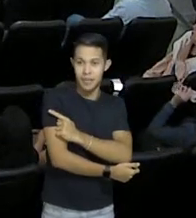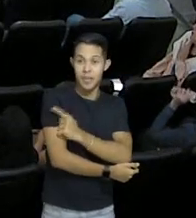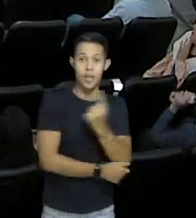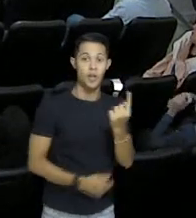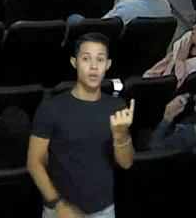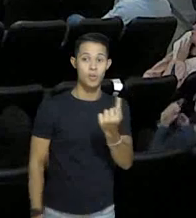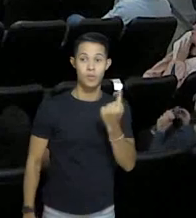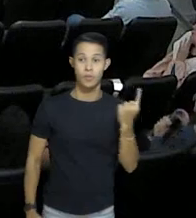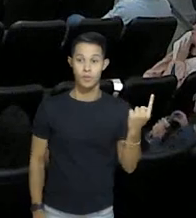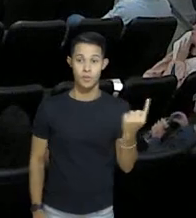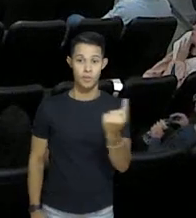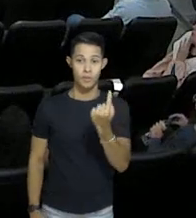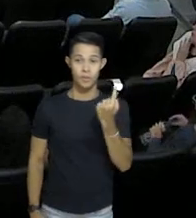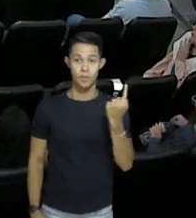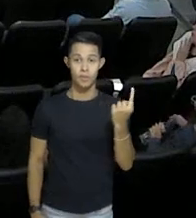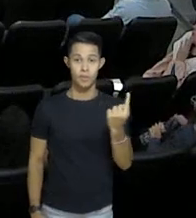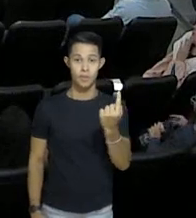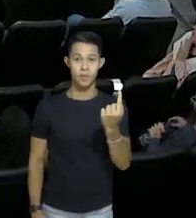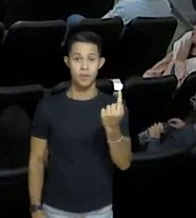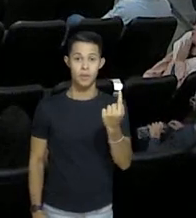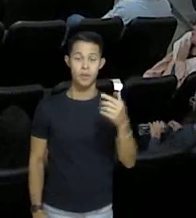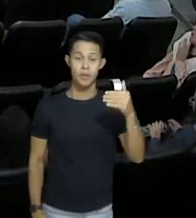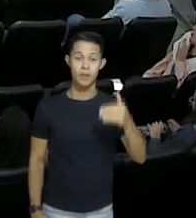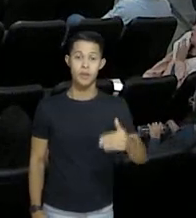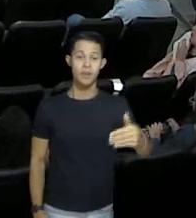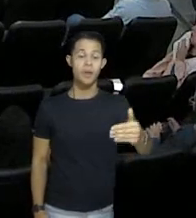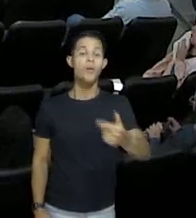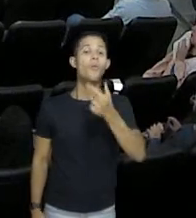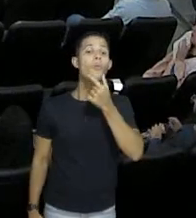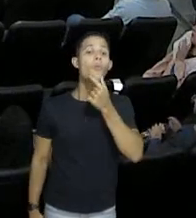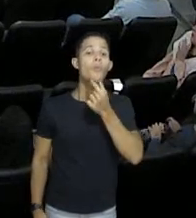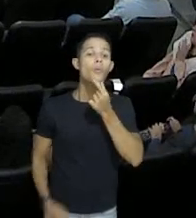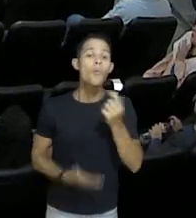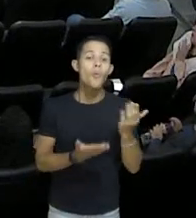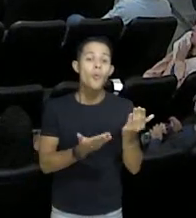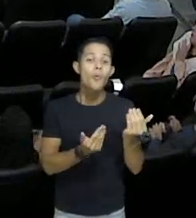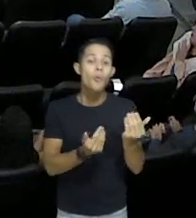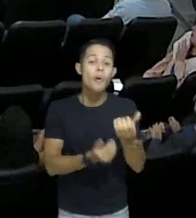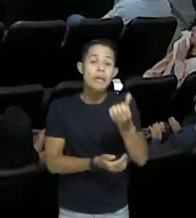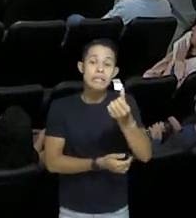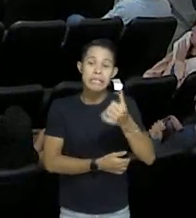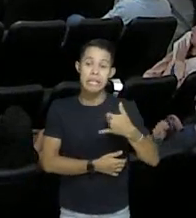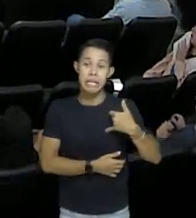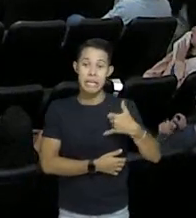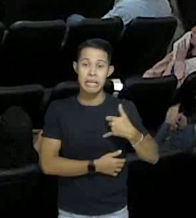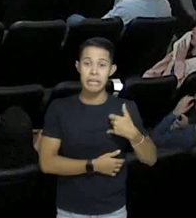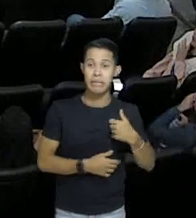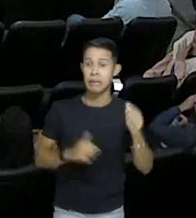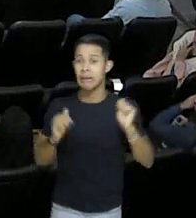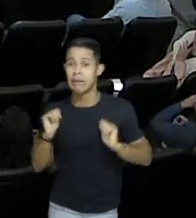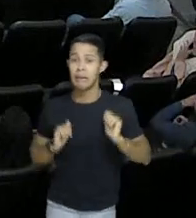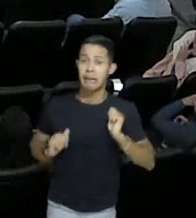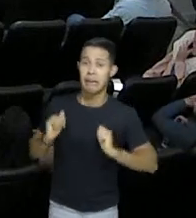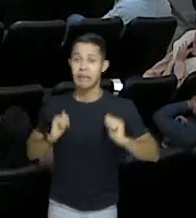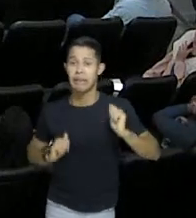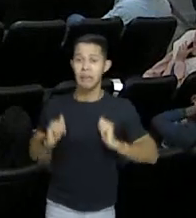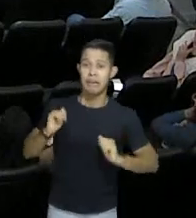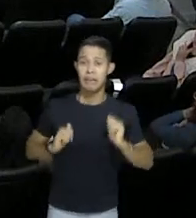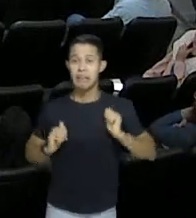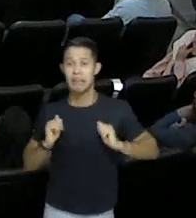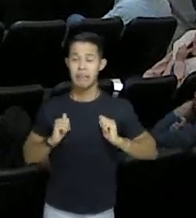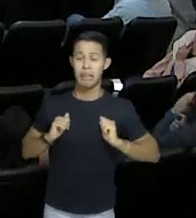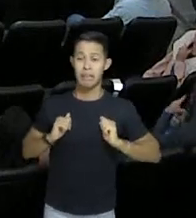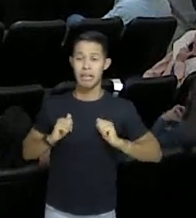sozinha. E aí o menino começou, 6 aninhos, surtar e andar em cima de 25 carteiras